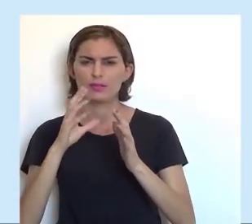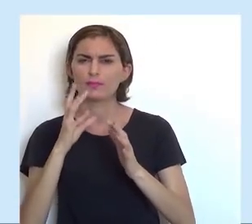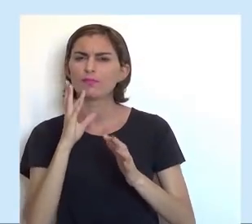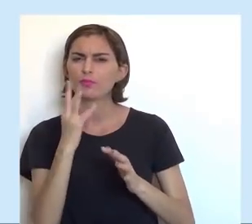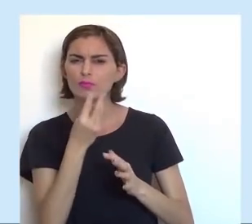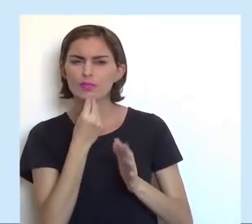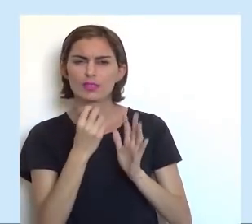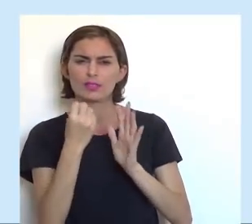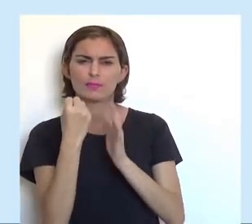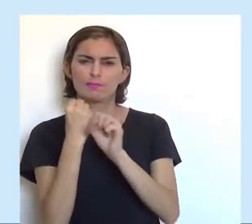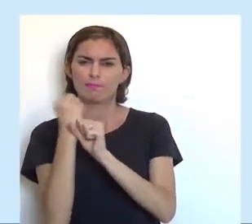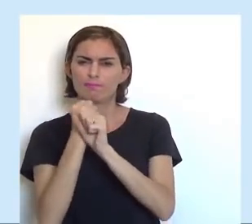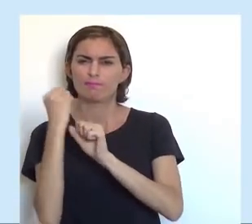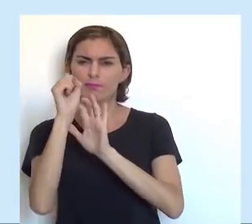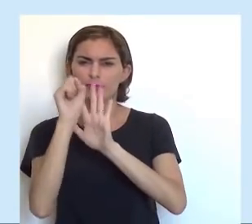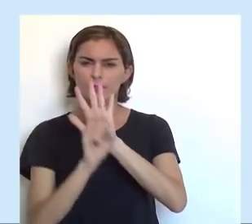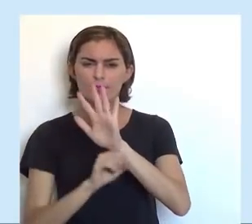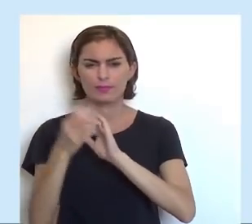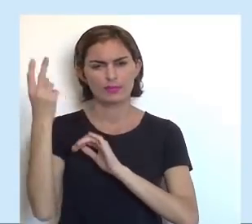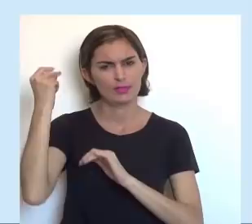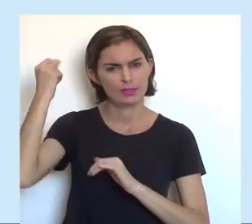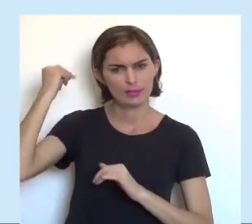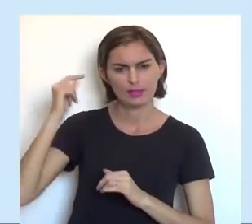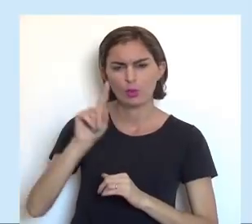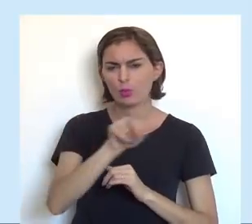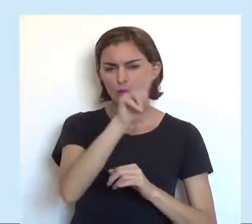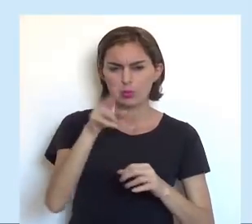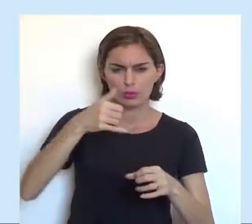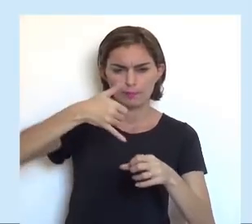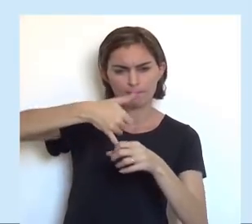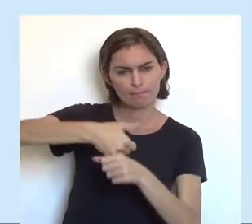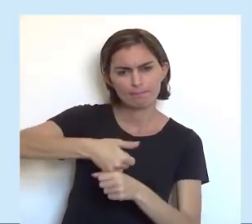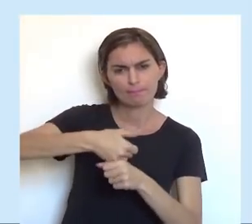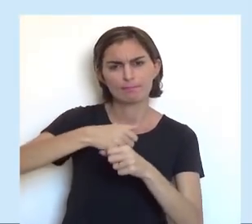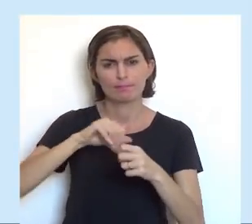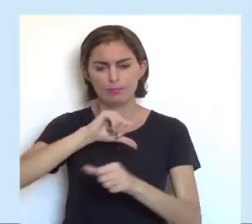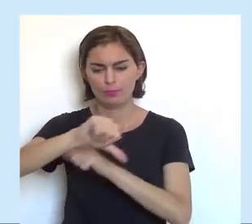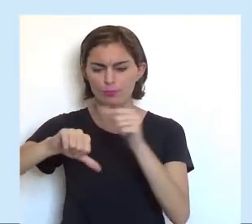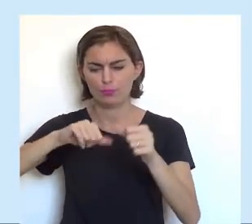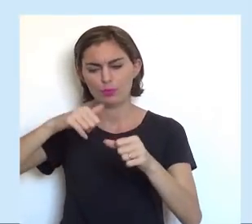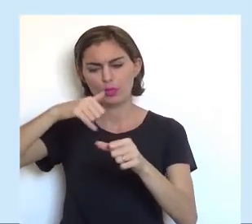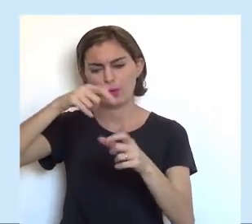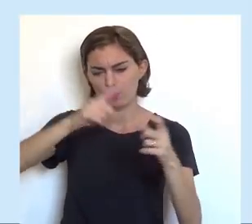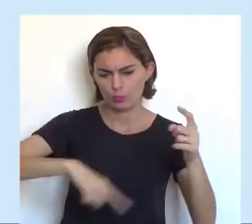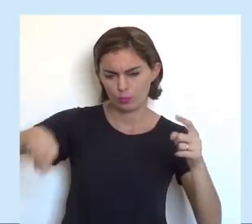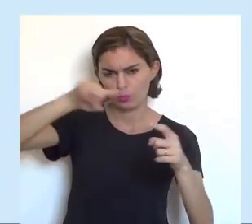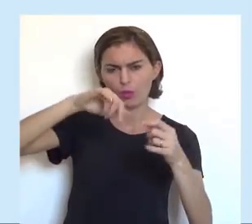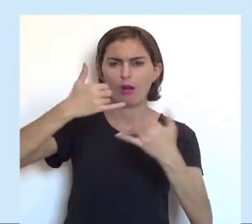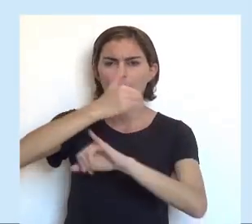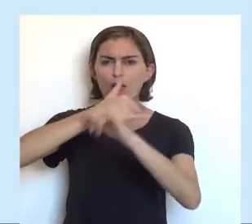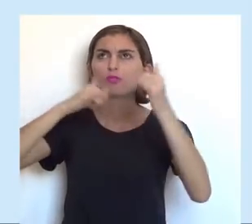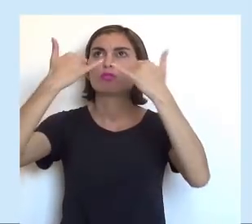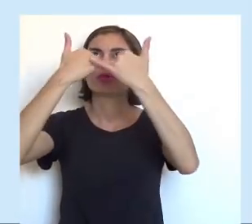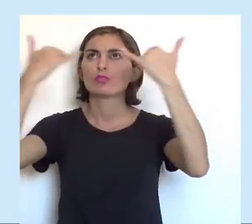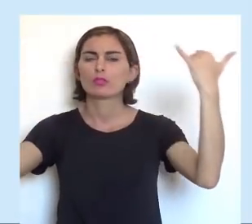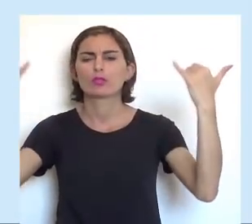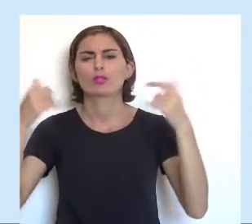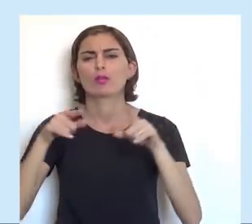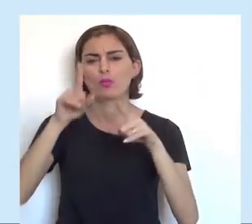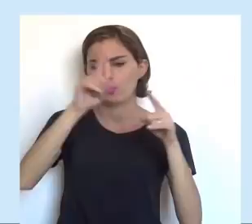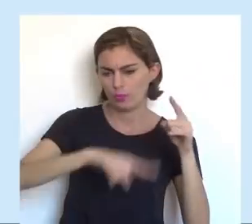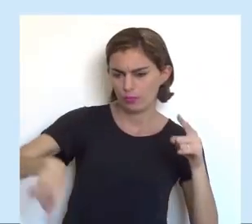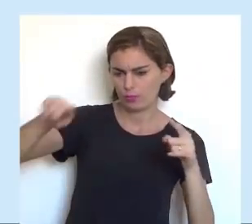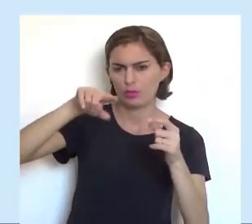mas eles utilizam a pirólise para transformar o pneu em combustível, em energia elétrica. Então,